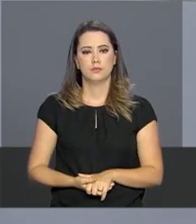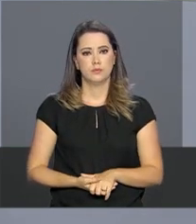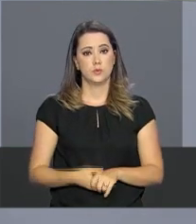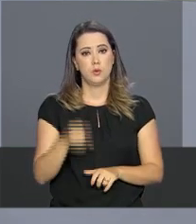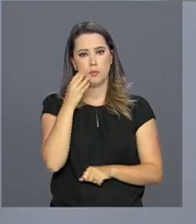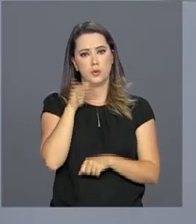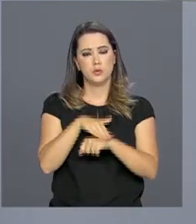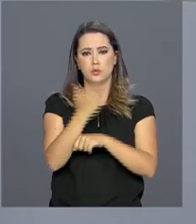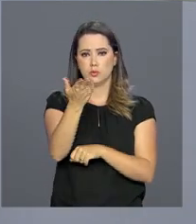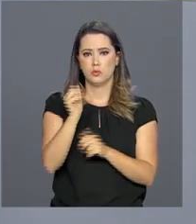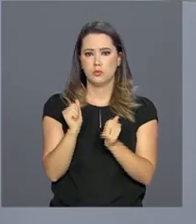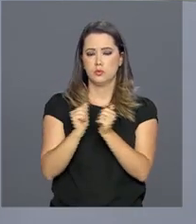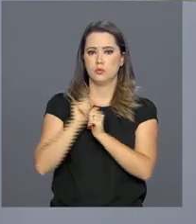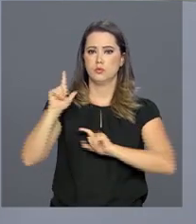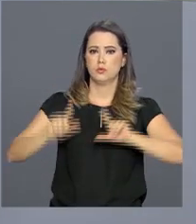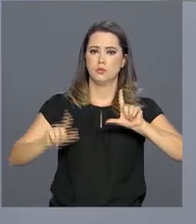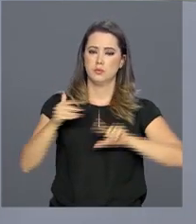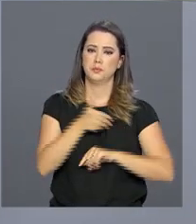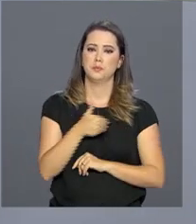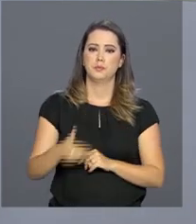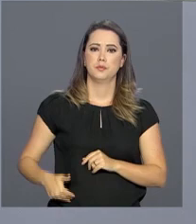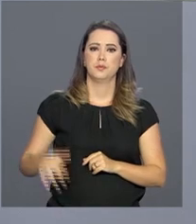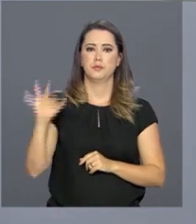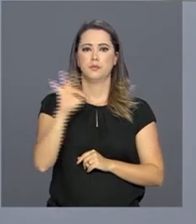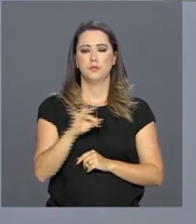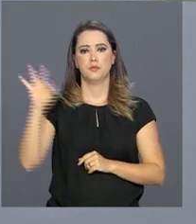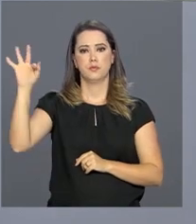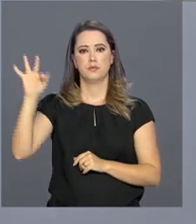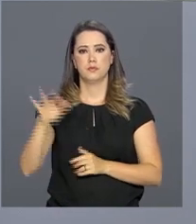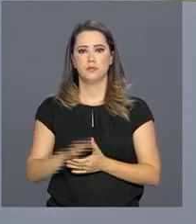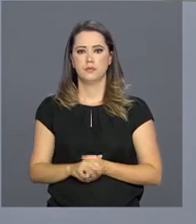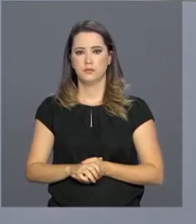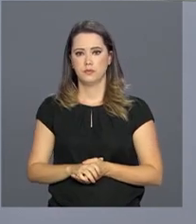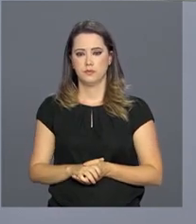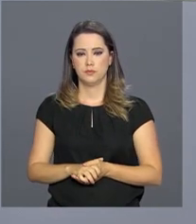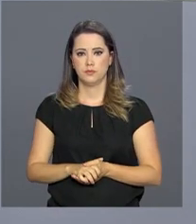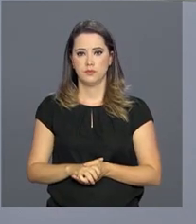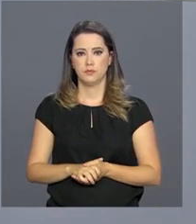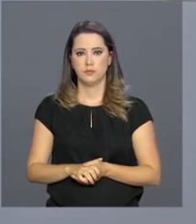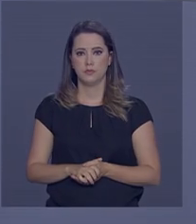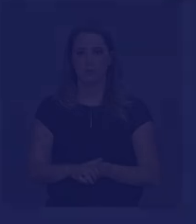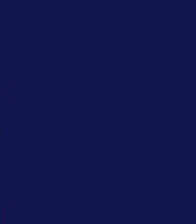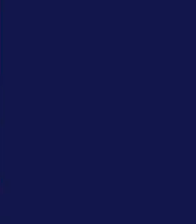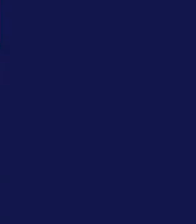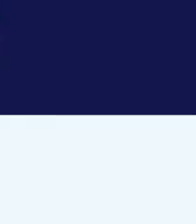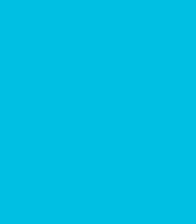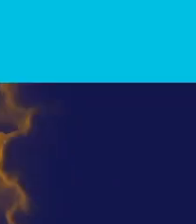Uma boa noite para você e continue com a gente aqui na NBR, a TV do Governo Federal.